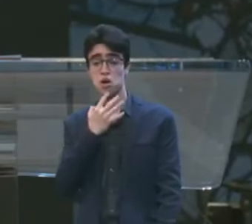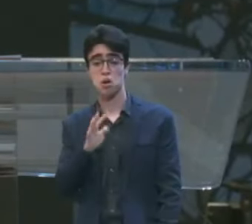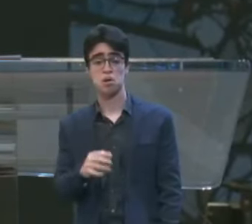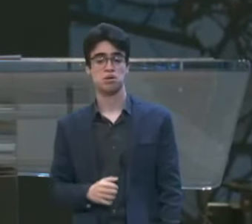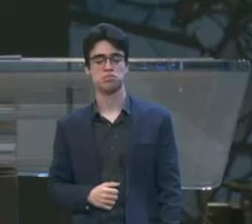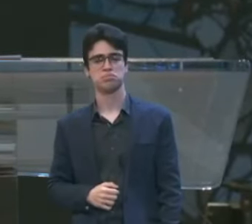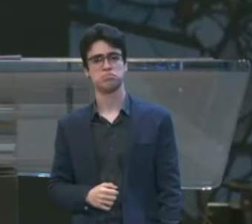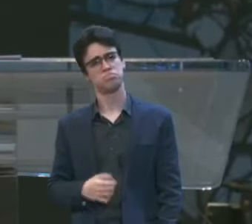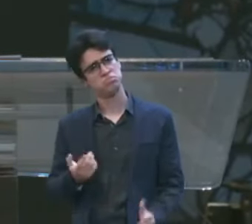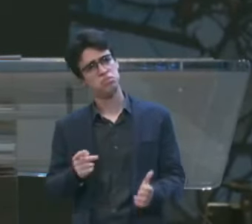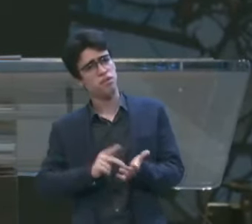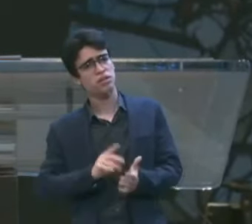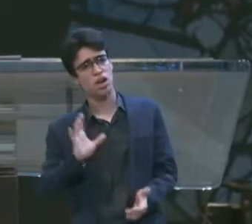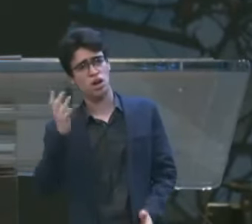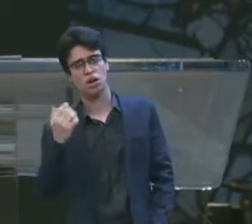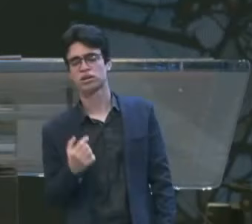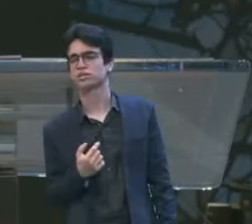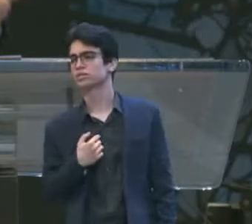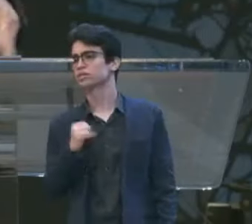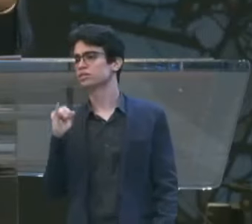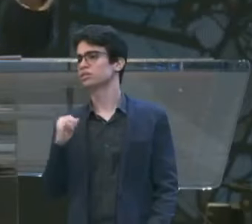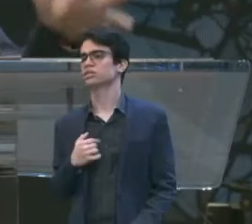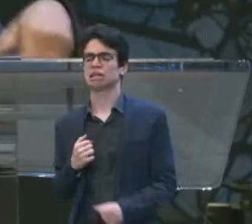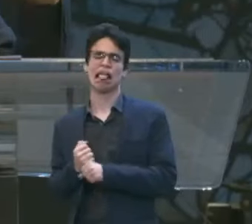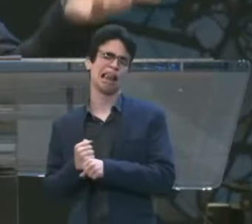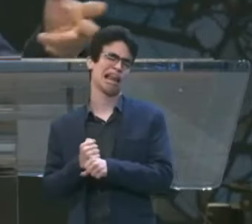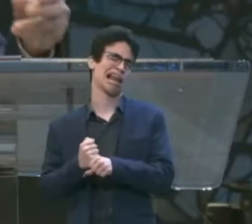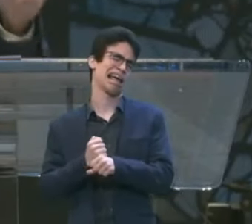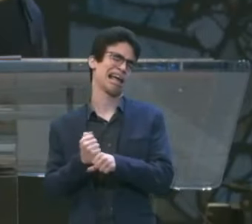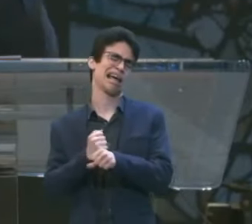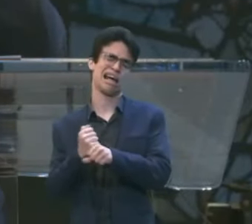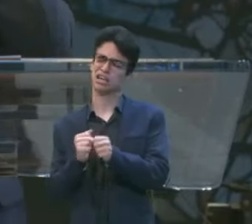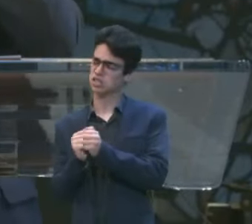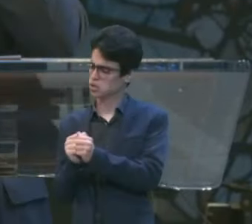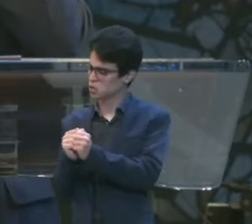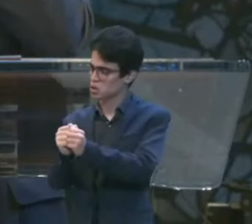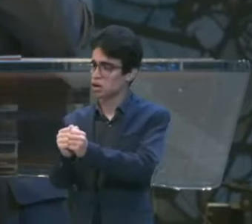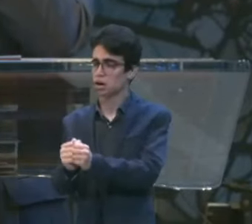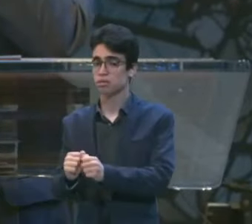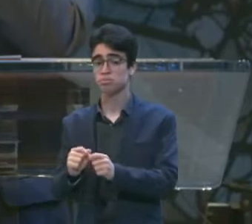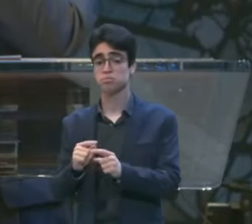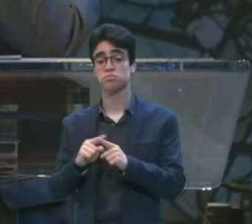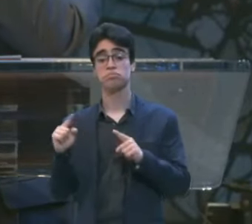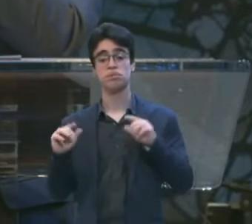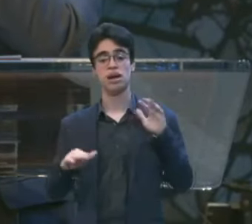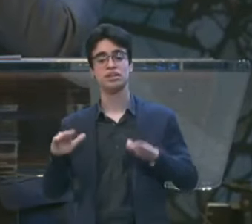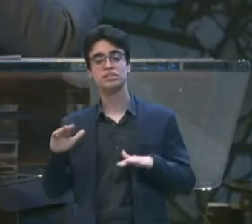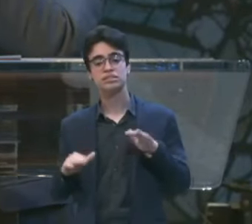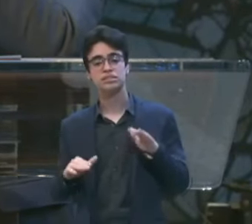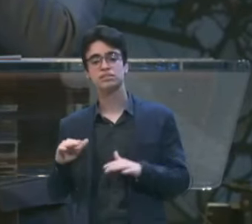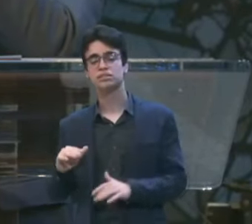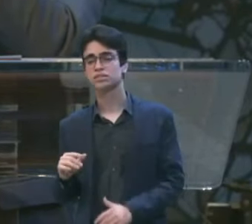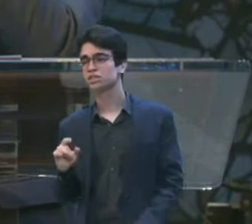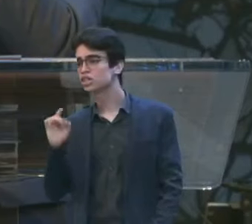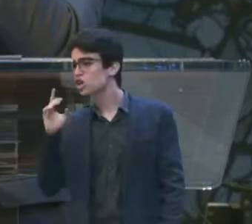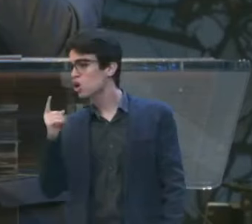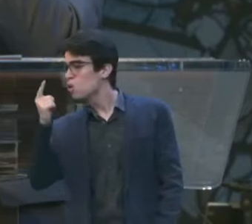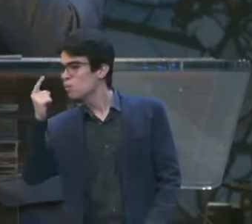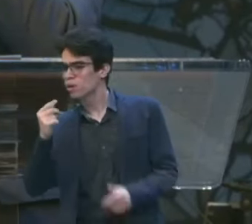Isso não acontece? Você anda com uma pessoa anos e anos, e às vezes uma coisinha